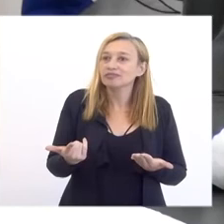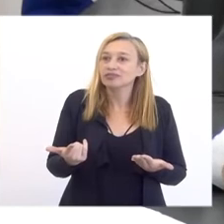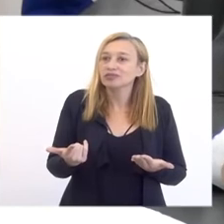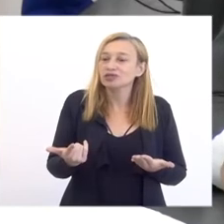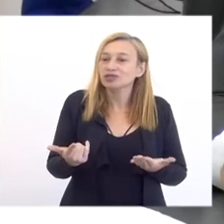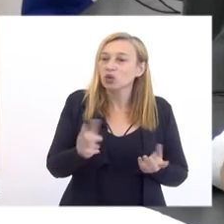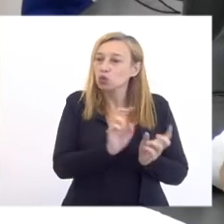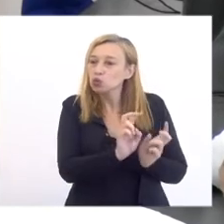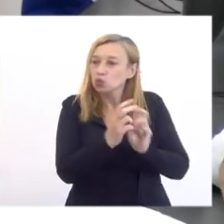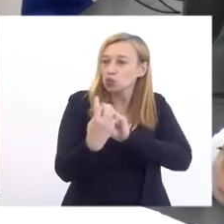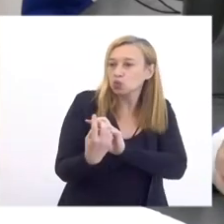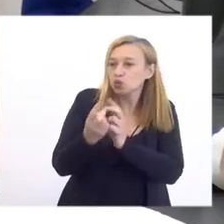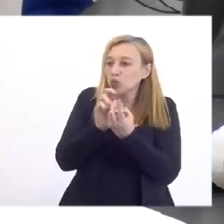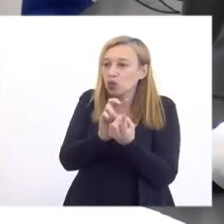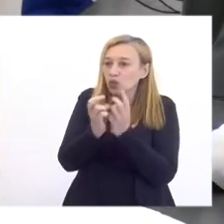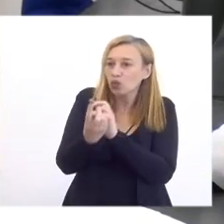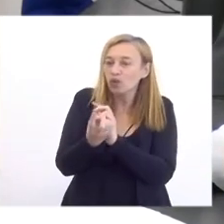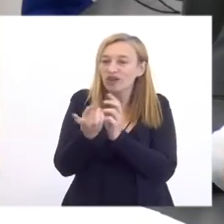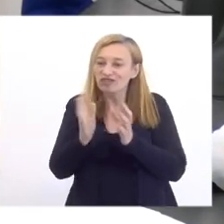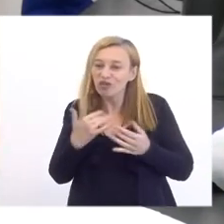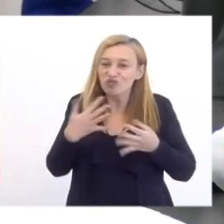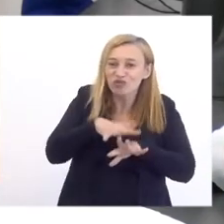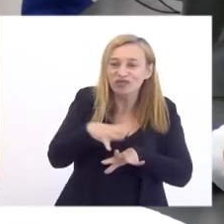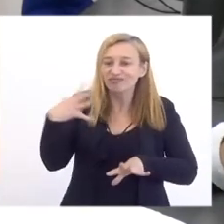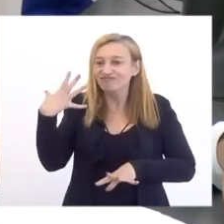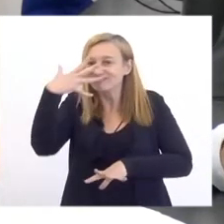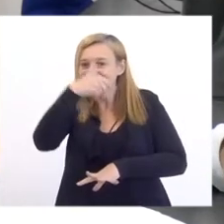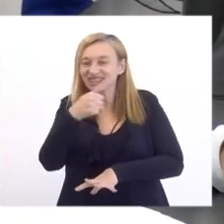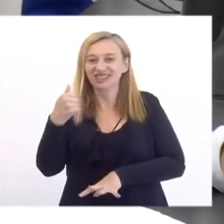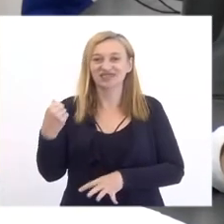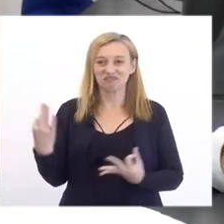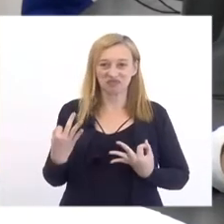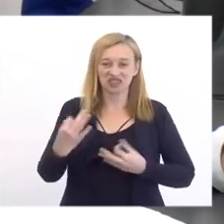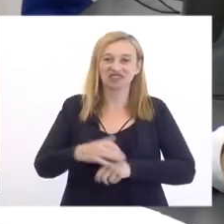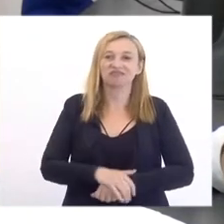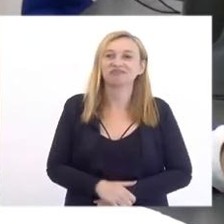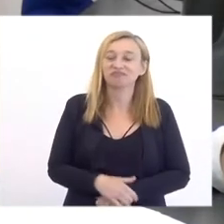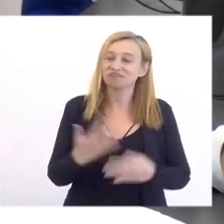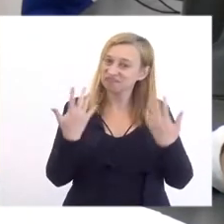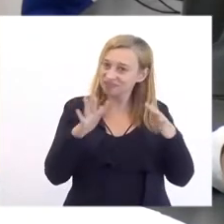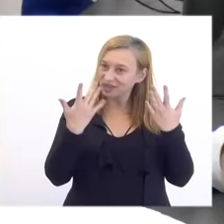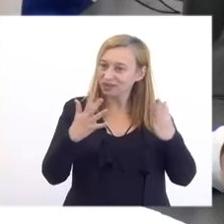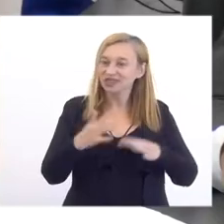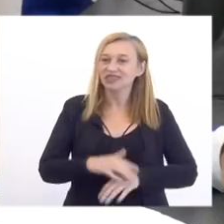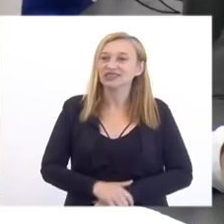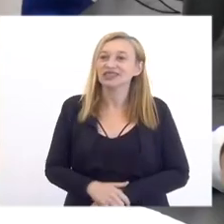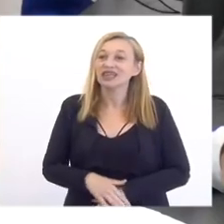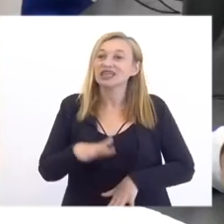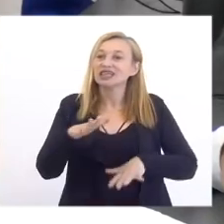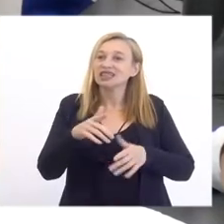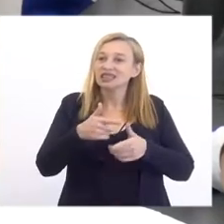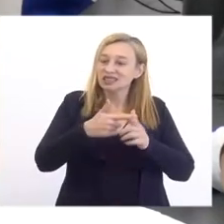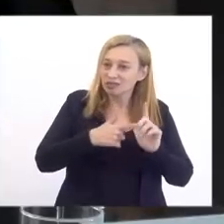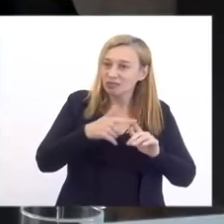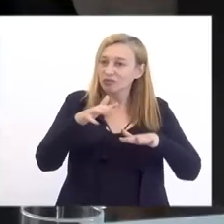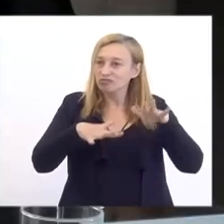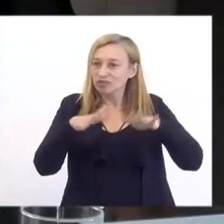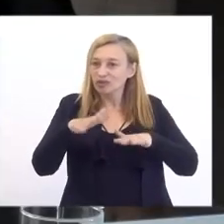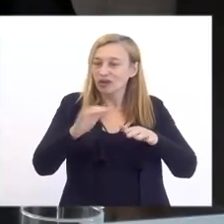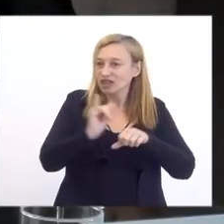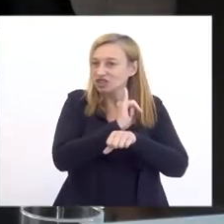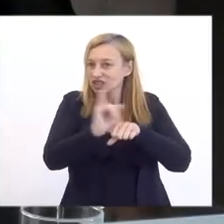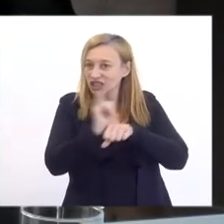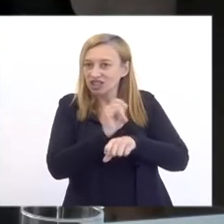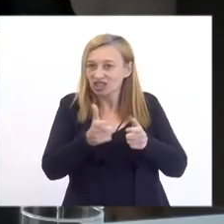jogam capoeira e isso traz uma inclusão linda, muito bonito. Parabéns, bom programa. E depende de uma articulação muito grande, né?